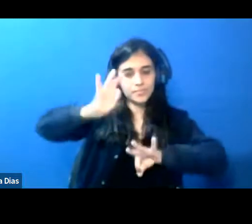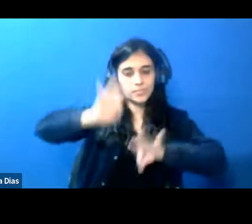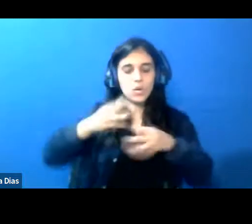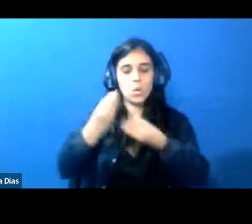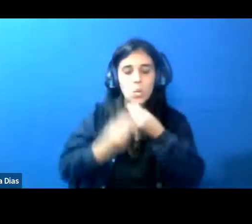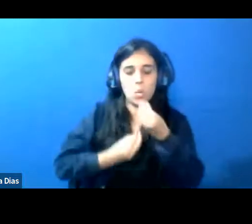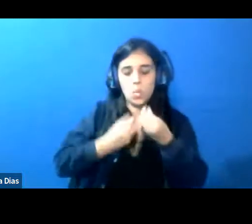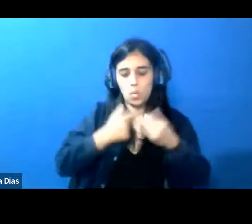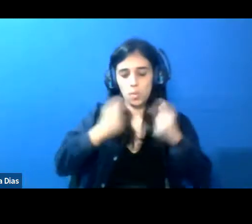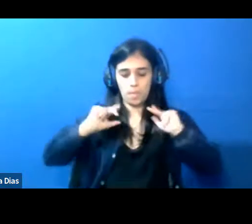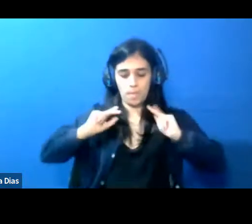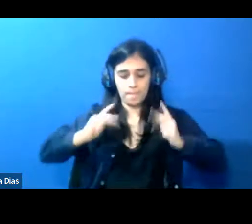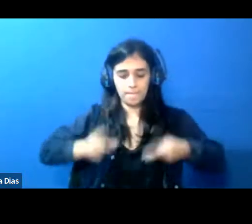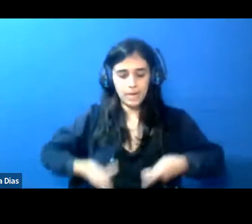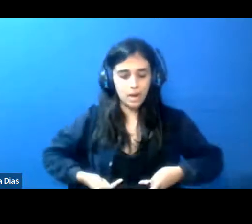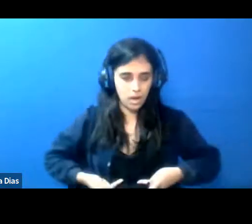sujeitos,